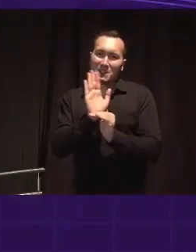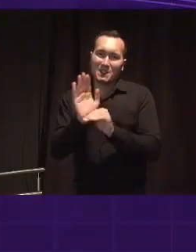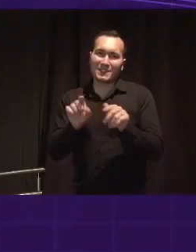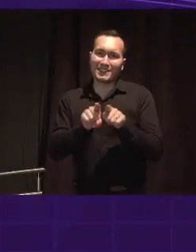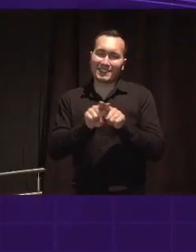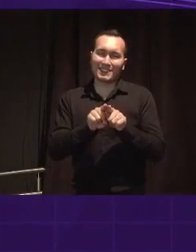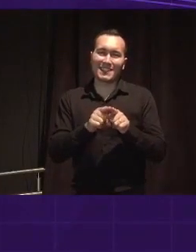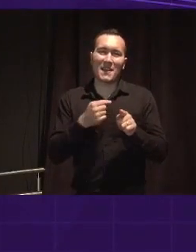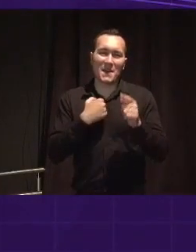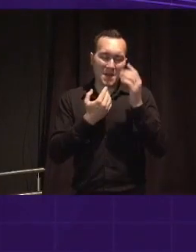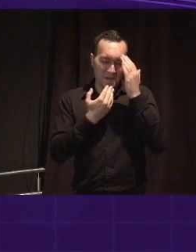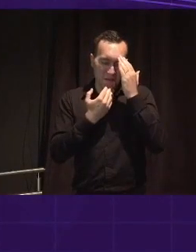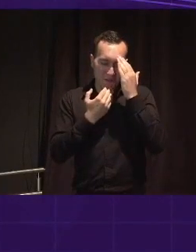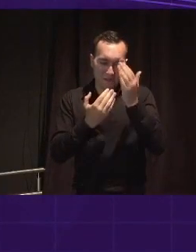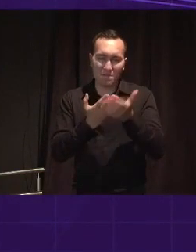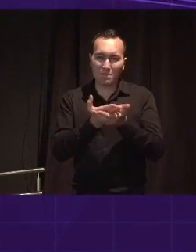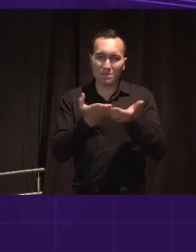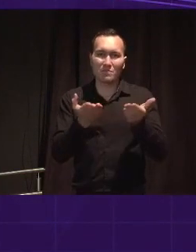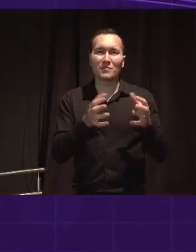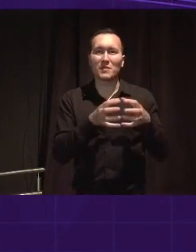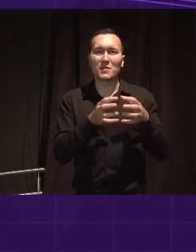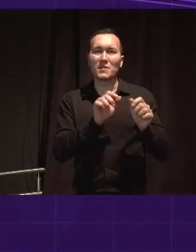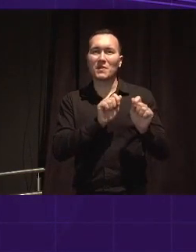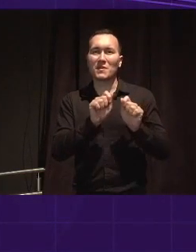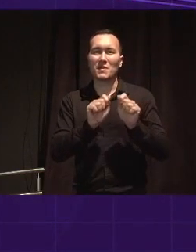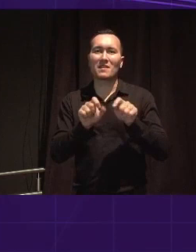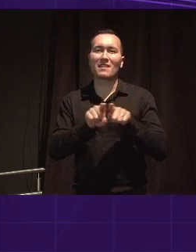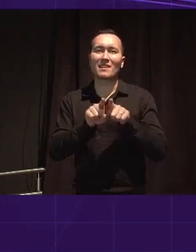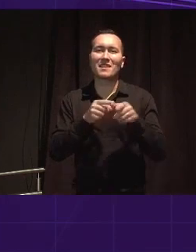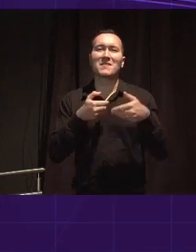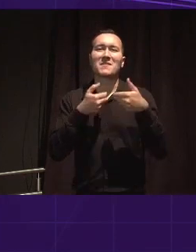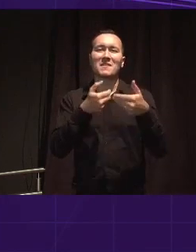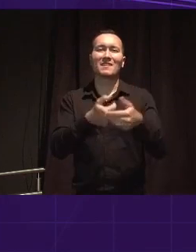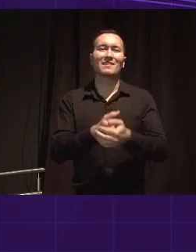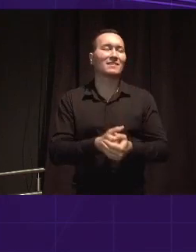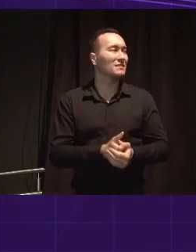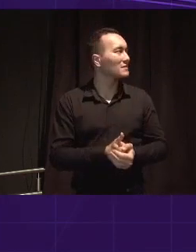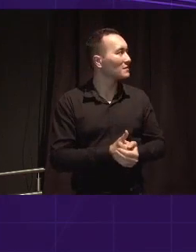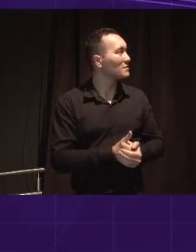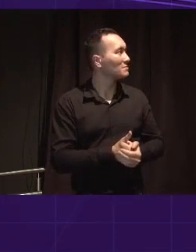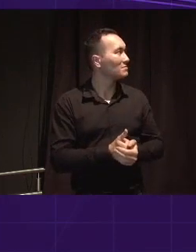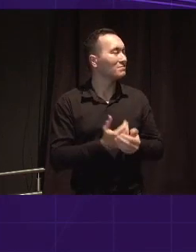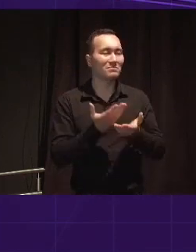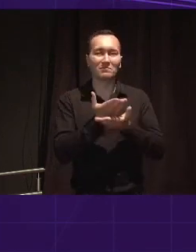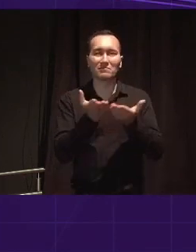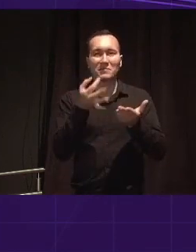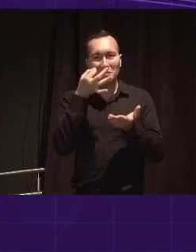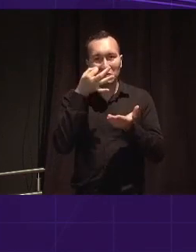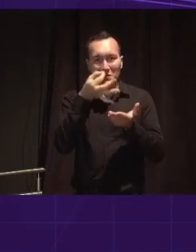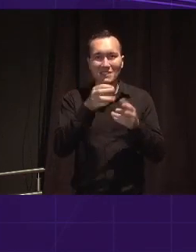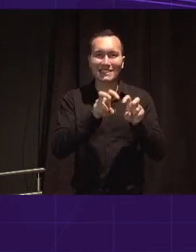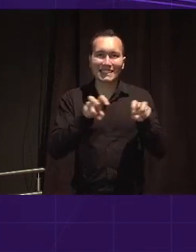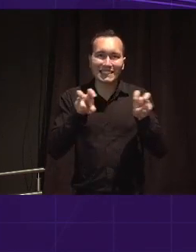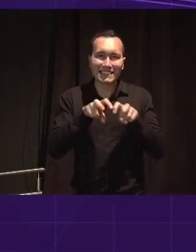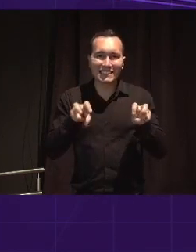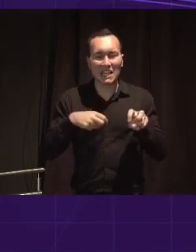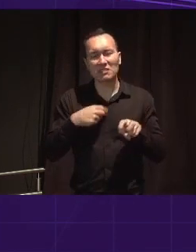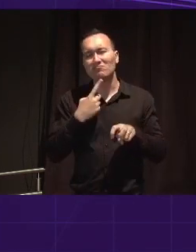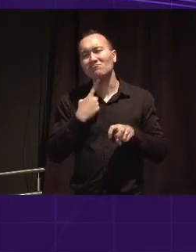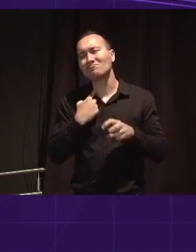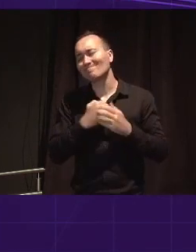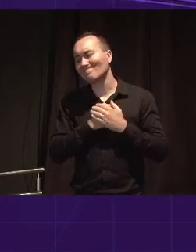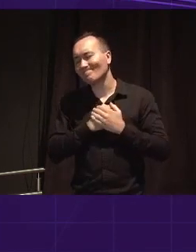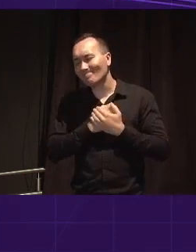agradecer a compreensão da organização, o convite, e vocês aí na Stadium, que estão sentadinhos, eu sei como é que é. Eu queria muito estar aí com vocês, eu e a